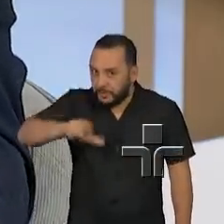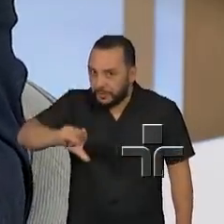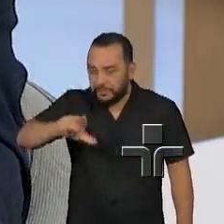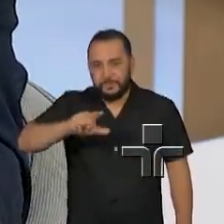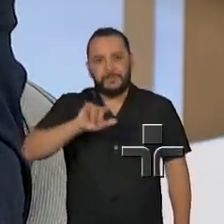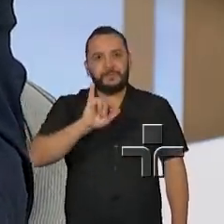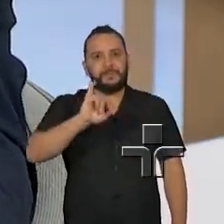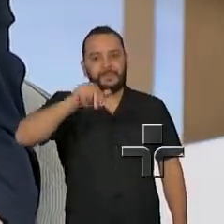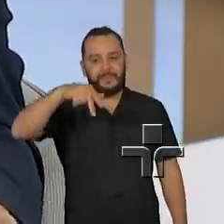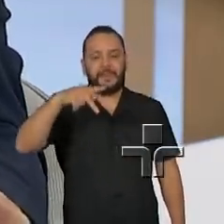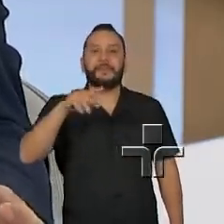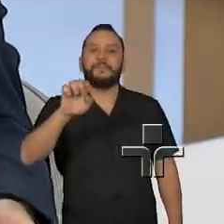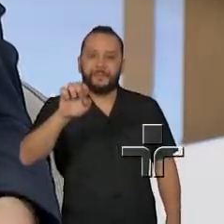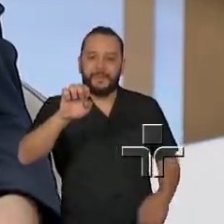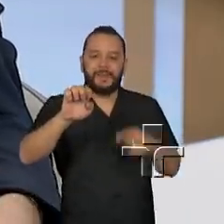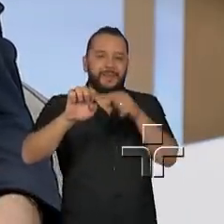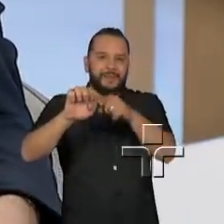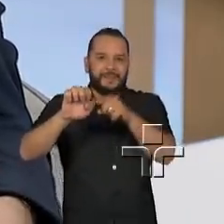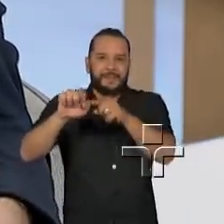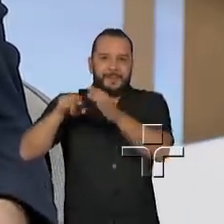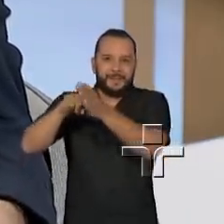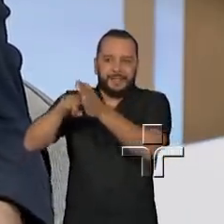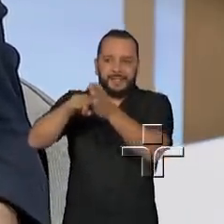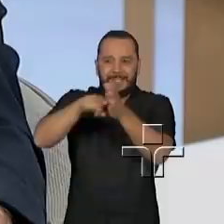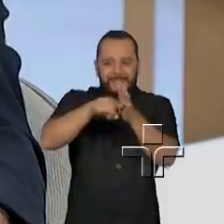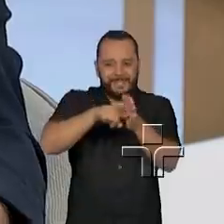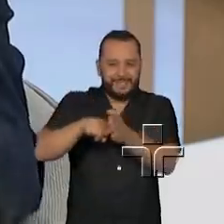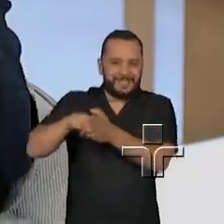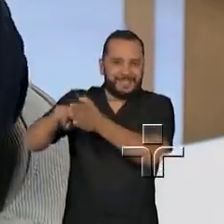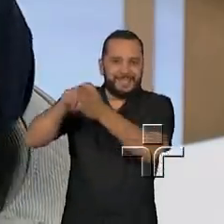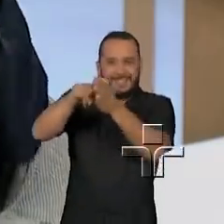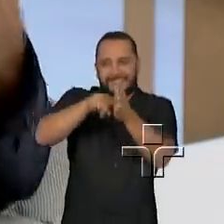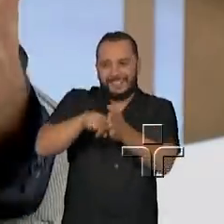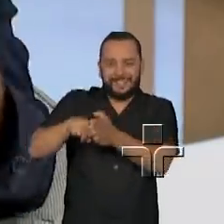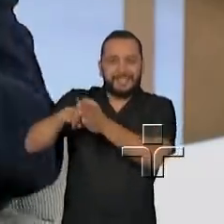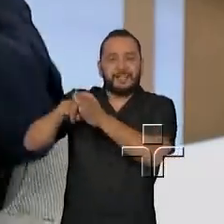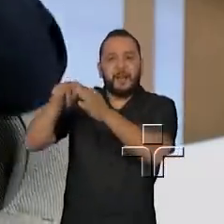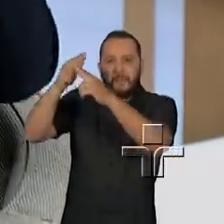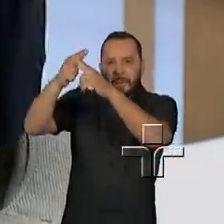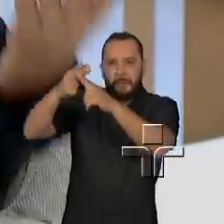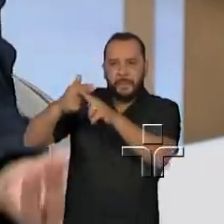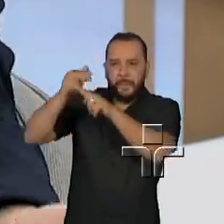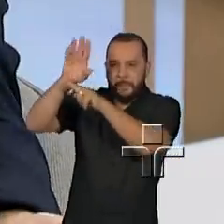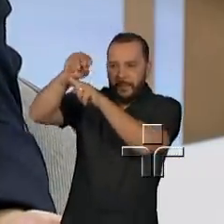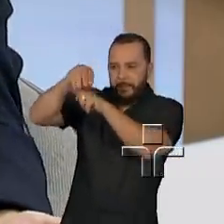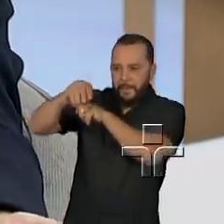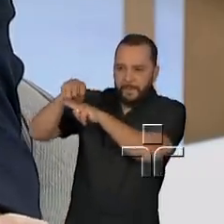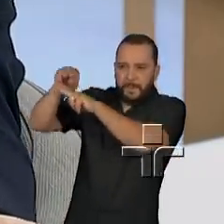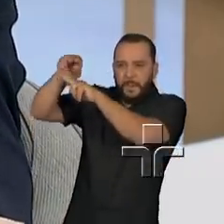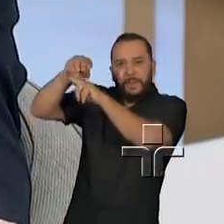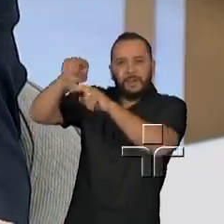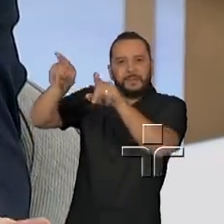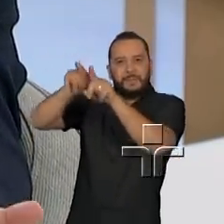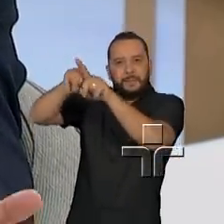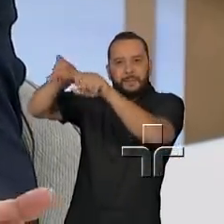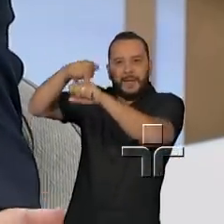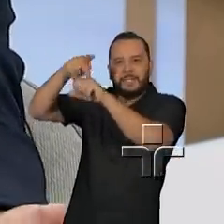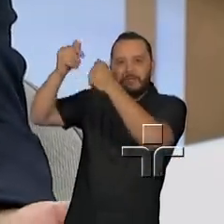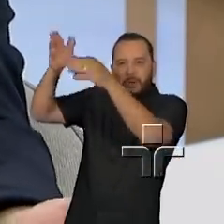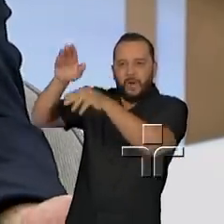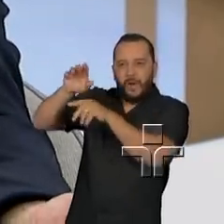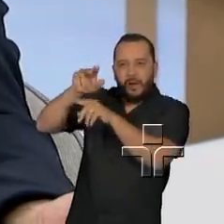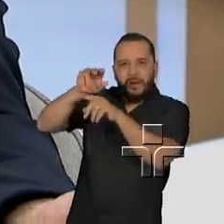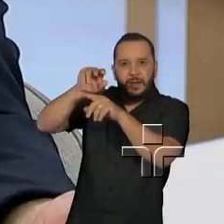INPE não são dados produzidos por que alguém tirou da cartola, são dados de satélites, inclusive de vários outros países. Não